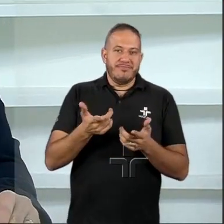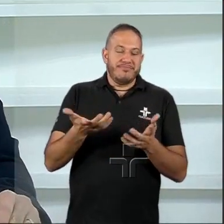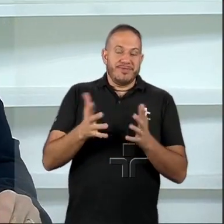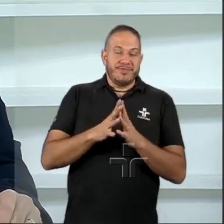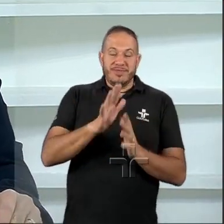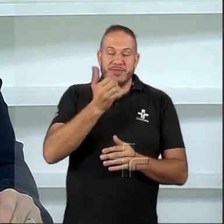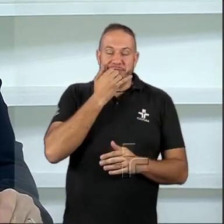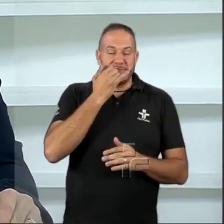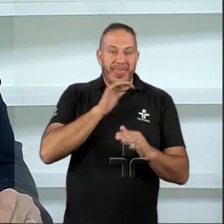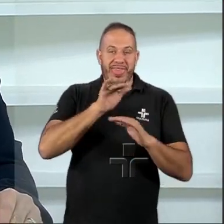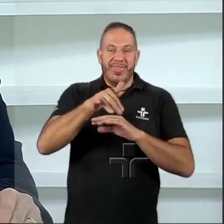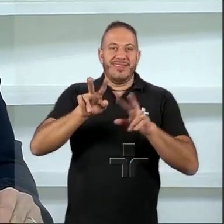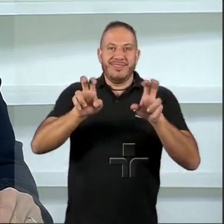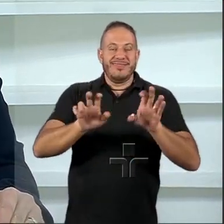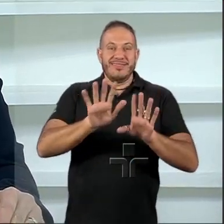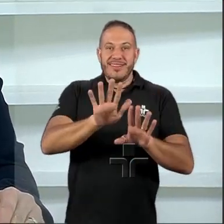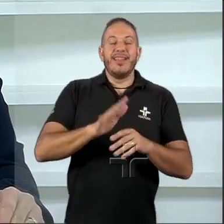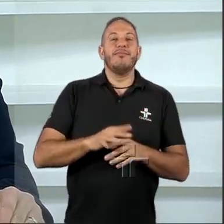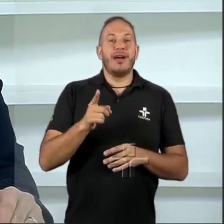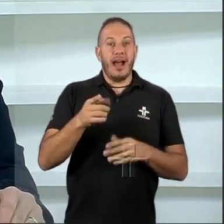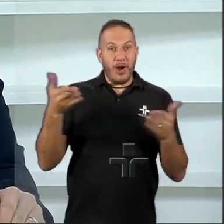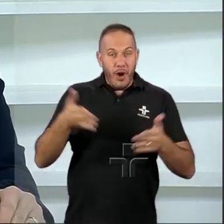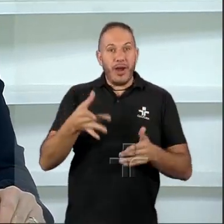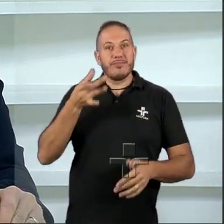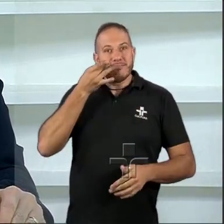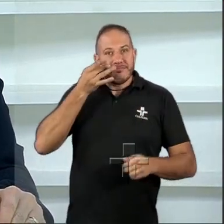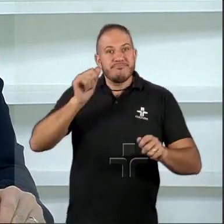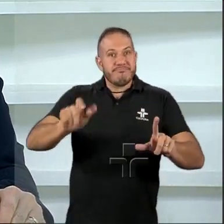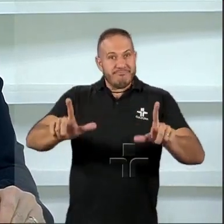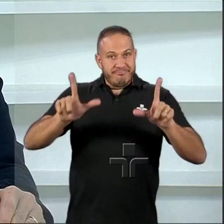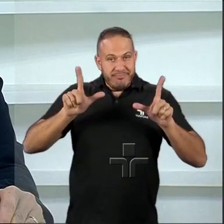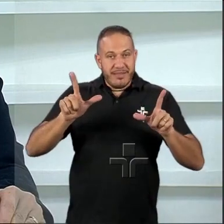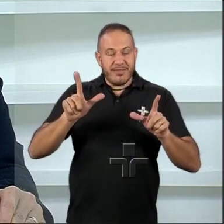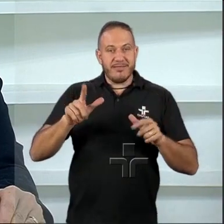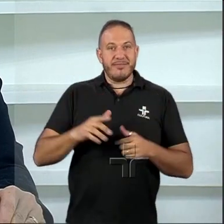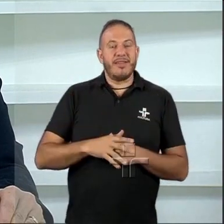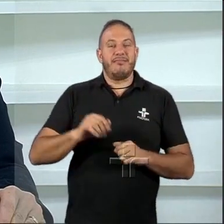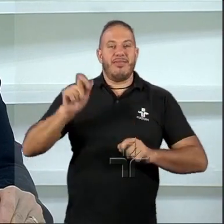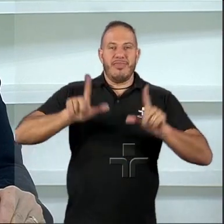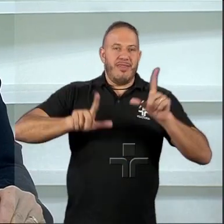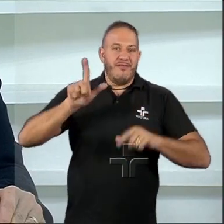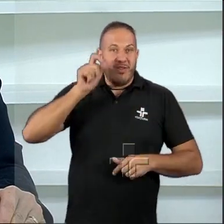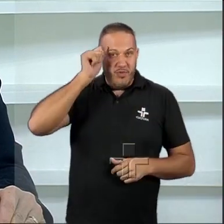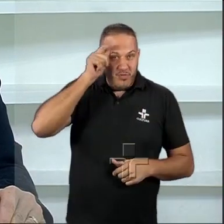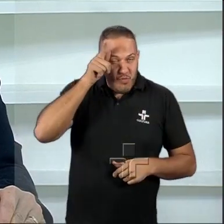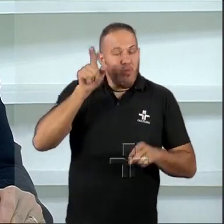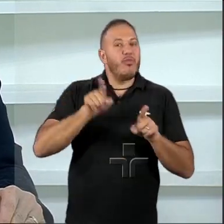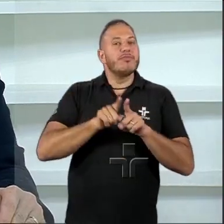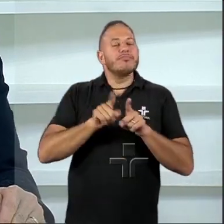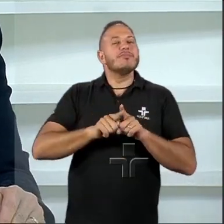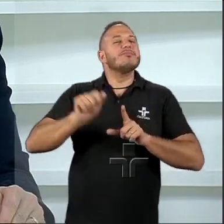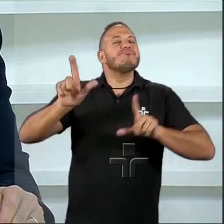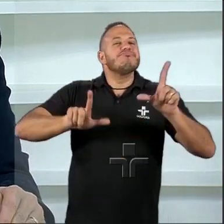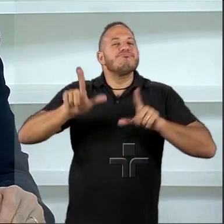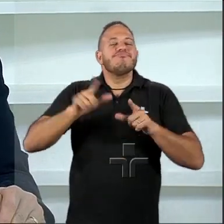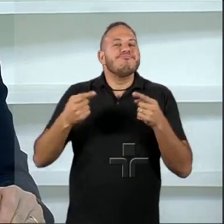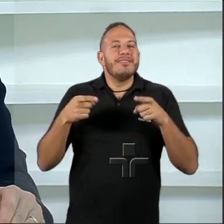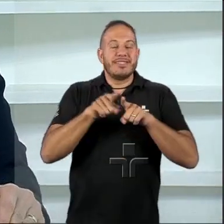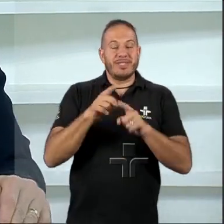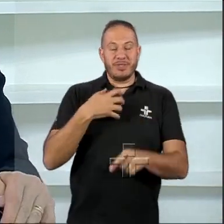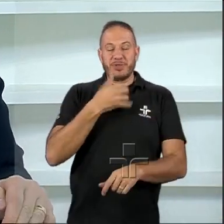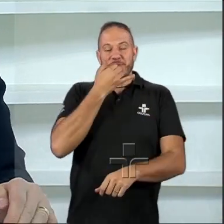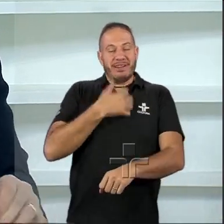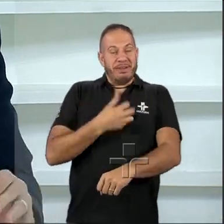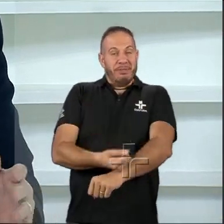Eu pulei aqui uma coisa, estamos no ar pela TV Cultura, pelas emissoras afiliadas, é a emoção, viu,